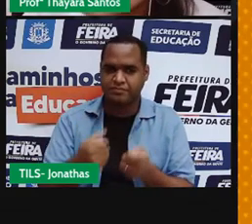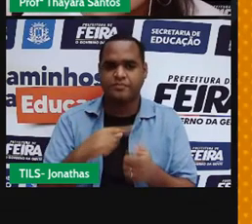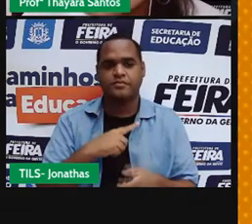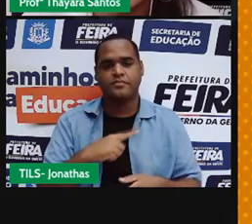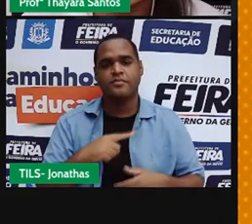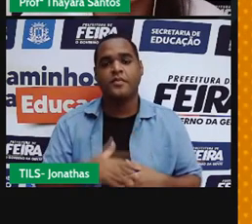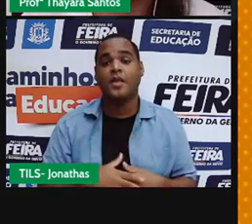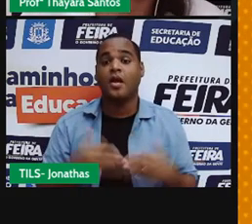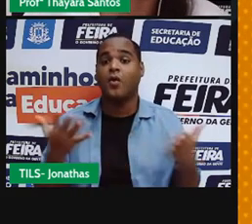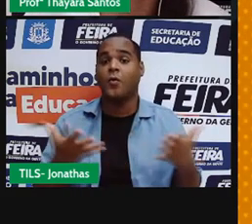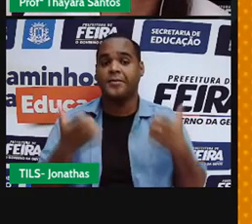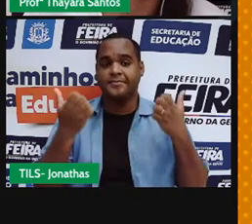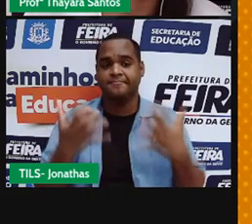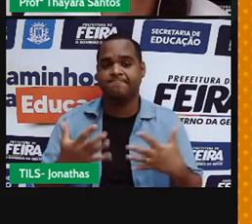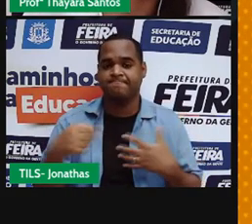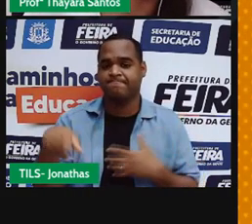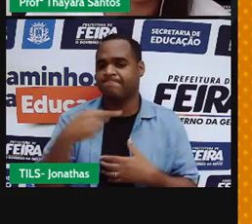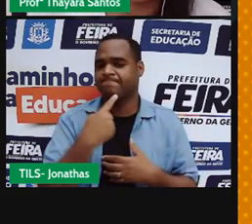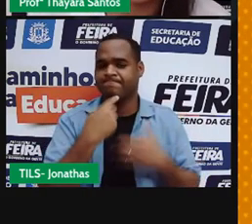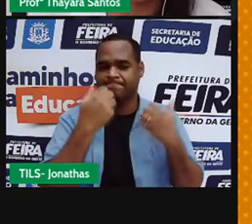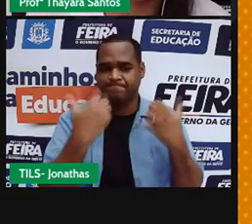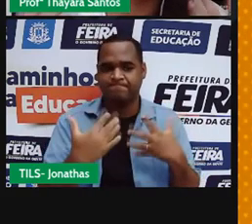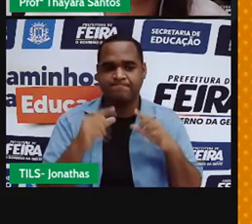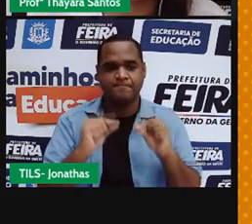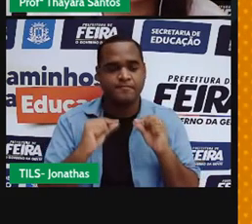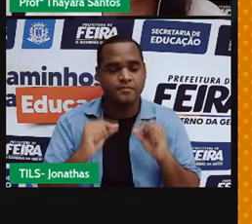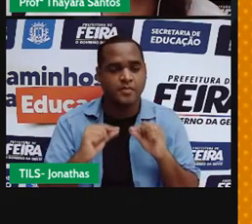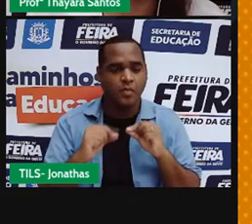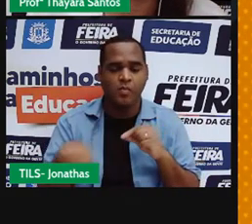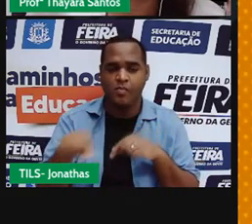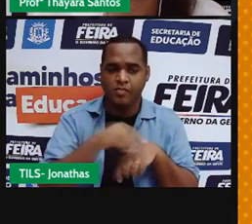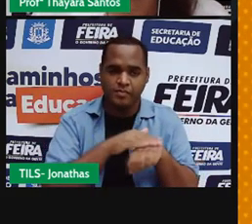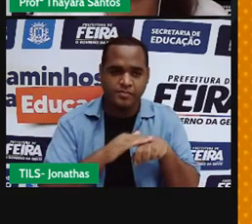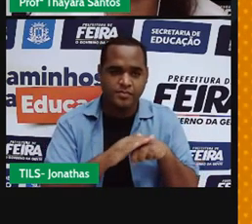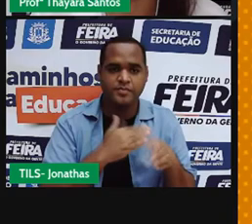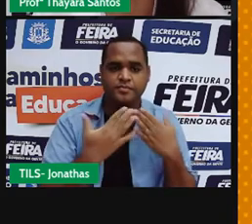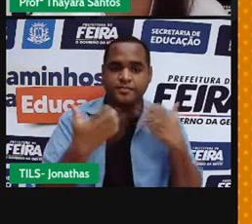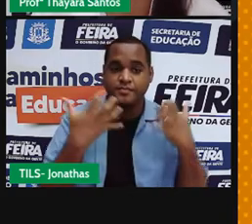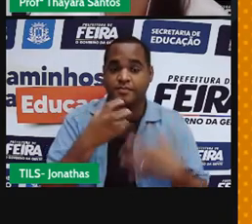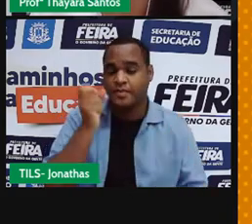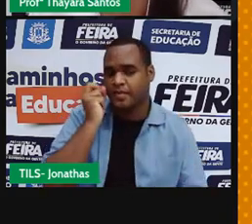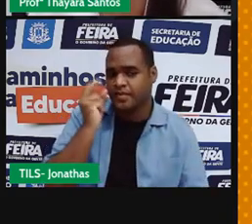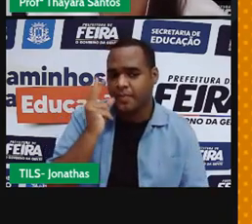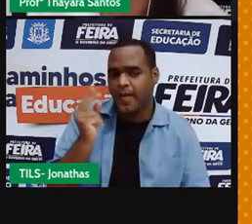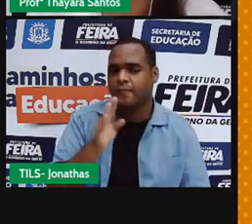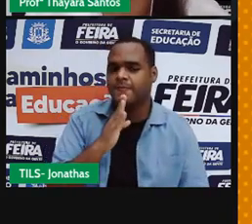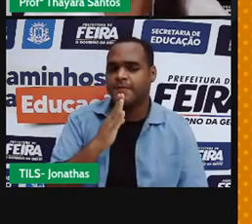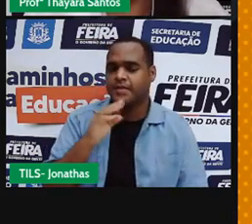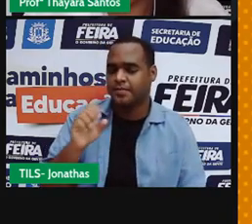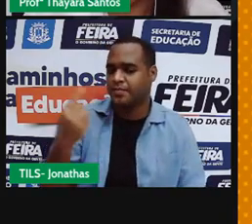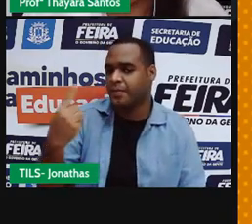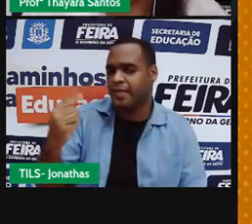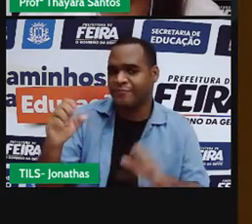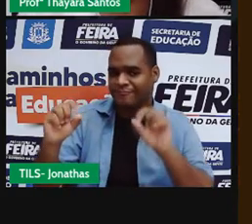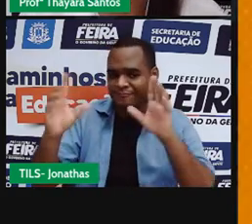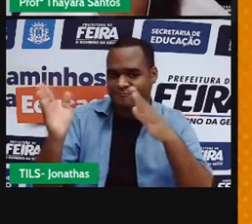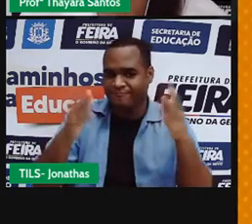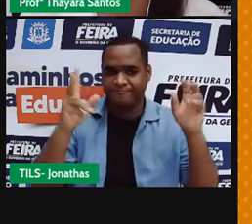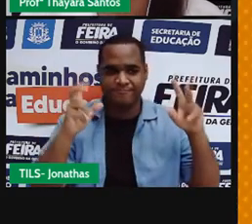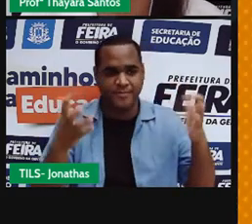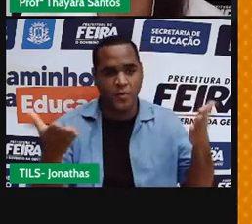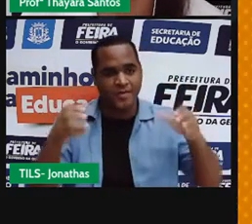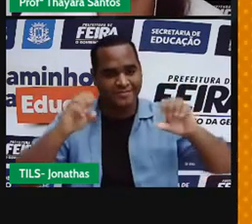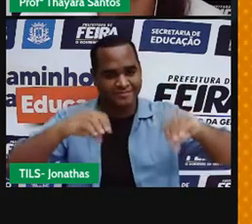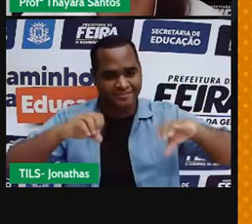Agora hoje, sobre o que a gente vai falar de fato. Quem é mais esperto já viu lá no primeiro slide que eu coloquei o tema da aula.